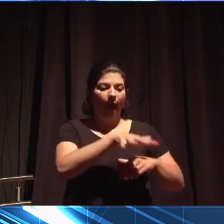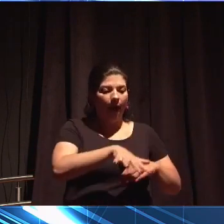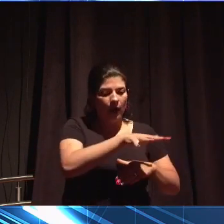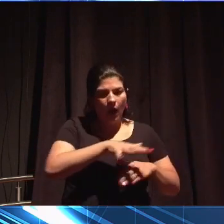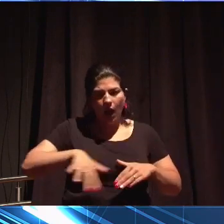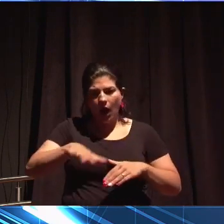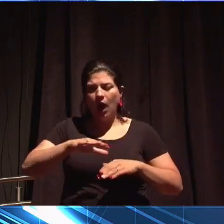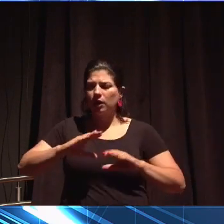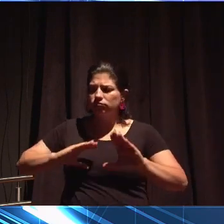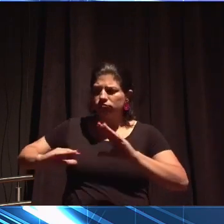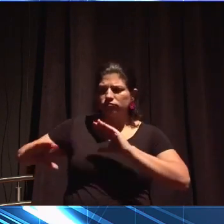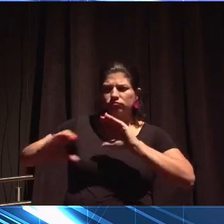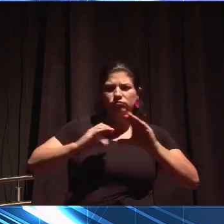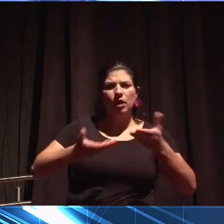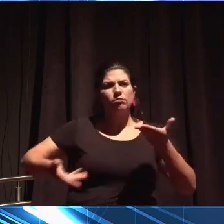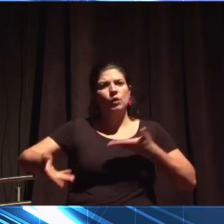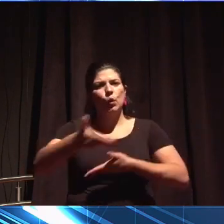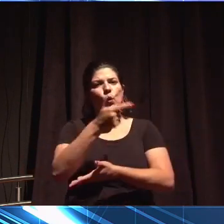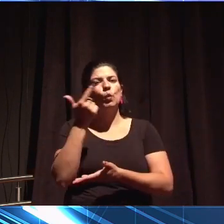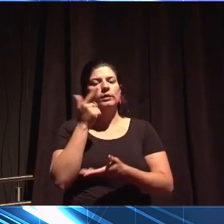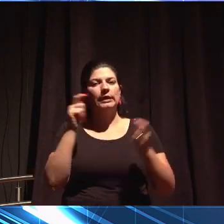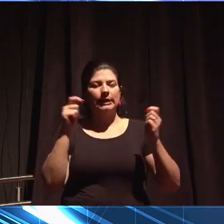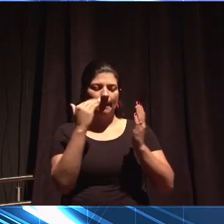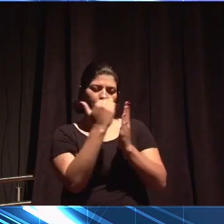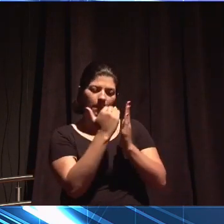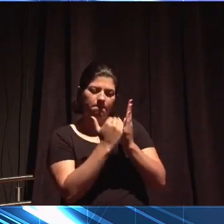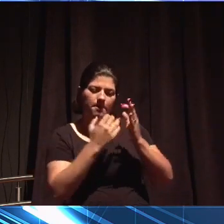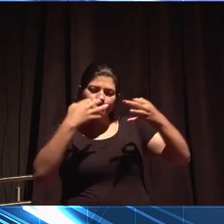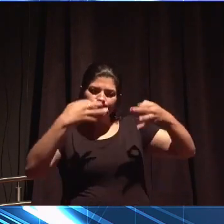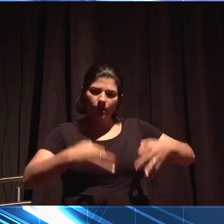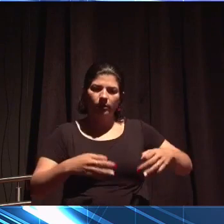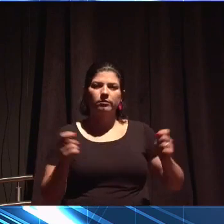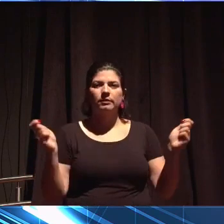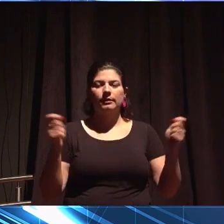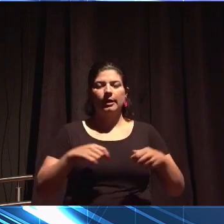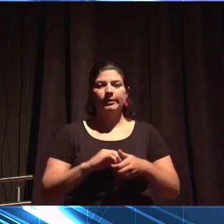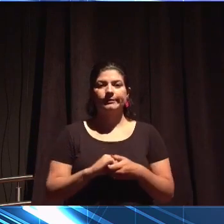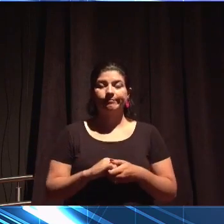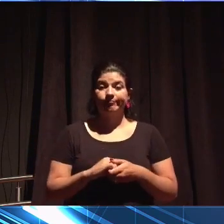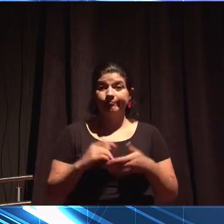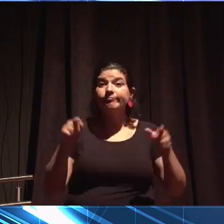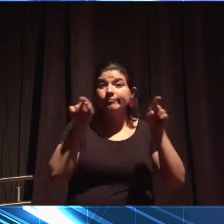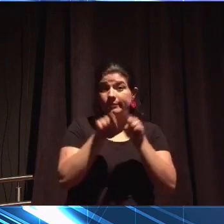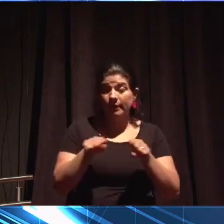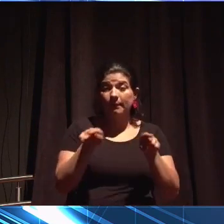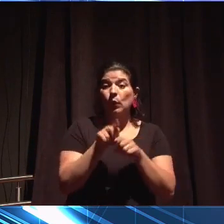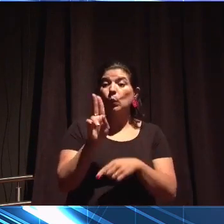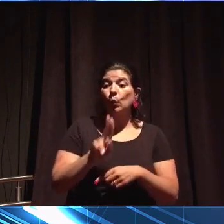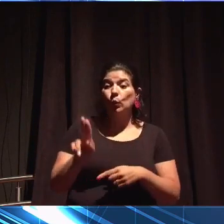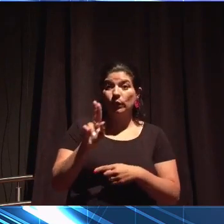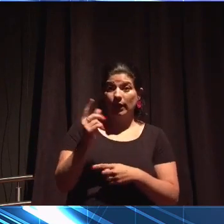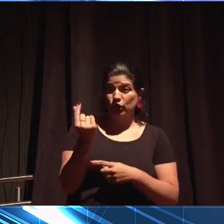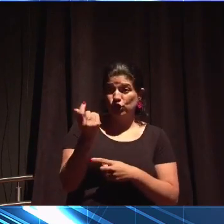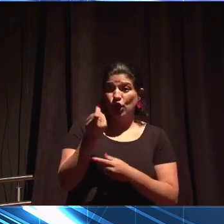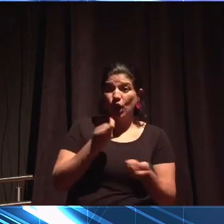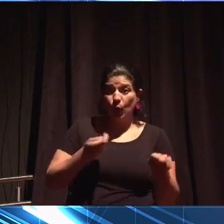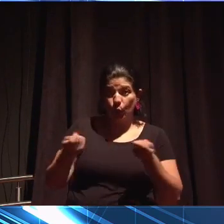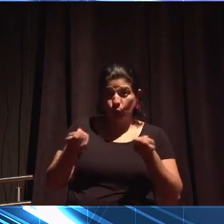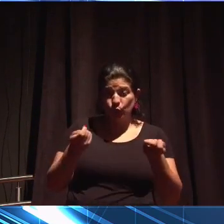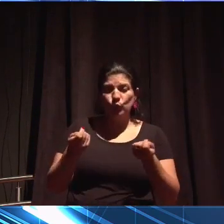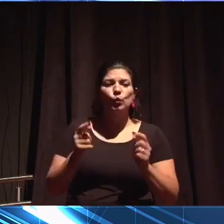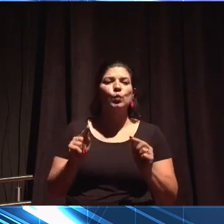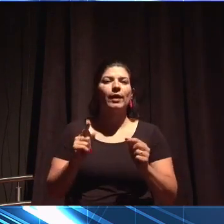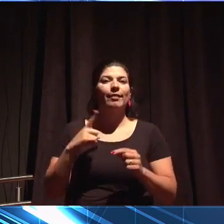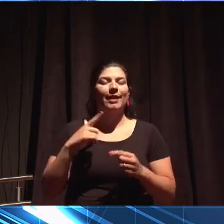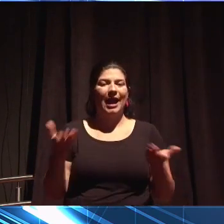áreas ali, para você conseguir fazer esse plano de forma bem estruturada. E falando de provisionamento de recursos também, a gente está vivendo uma